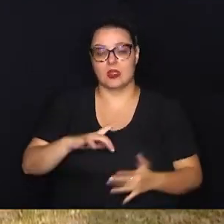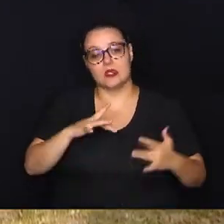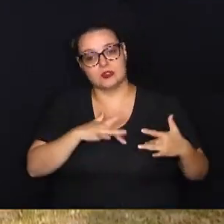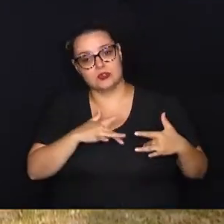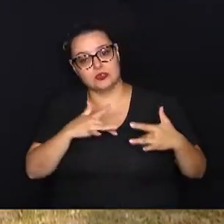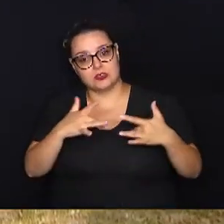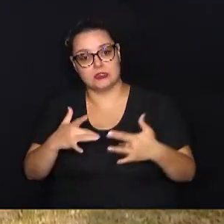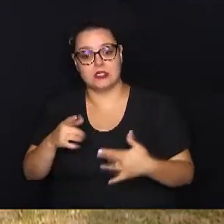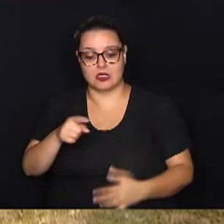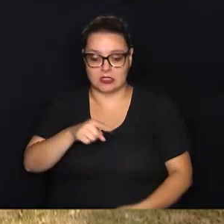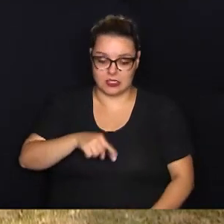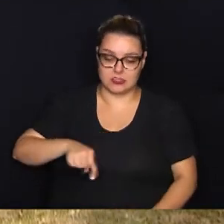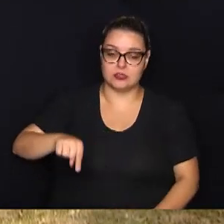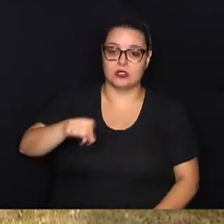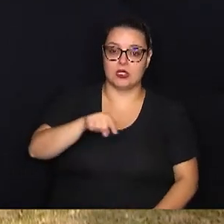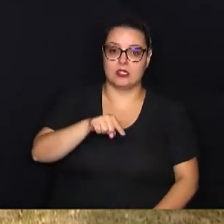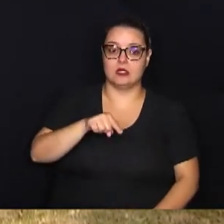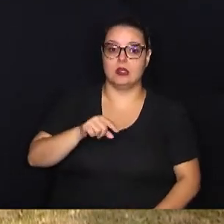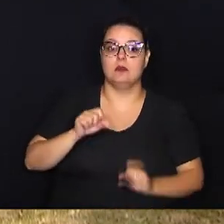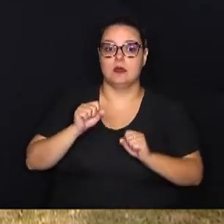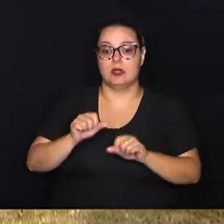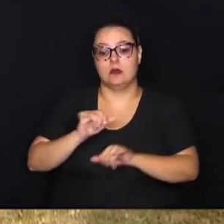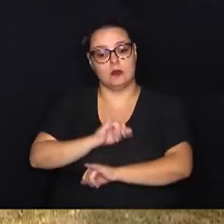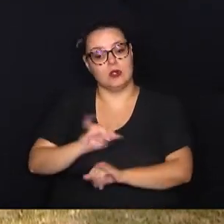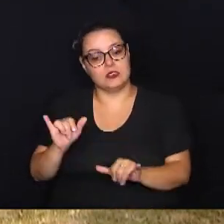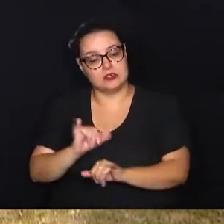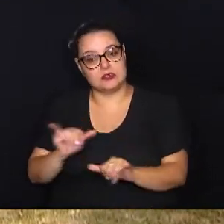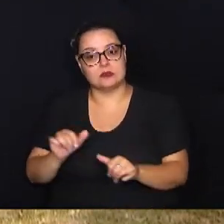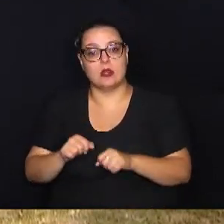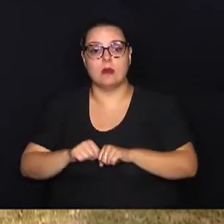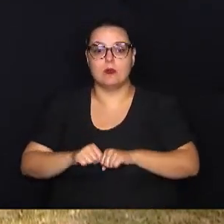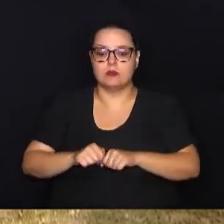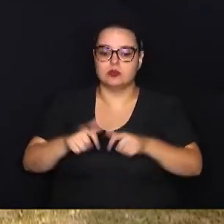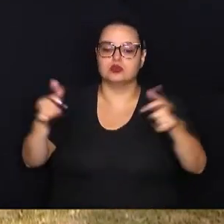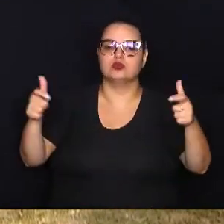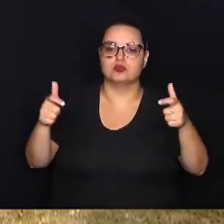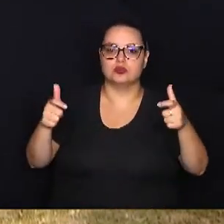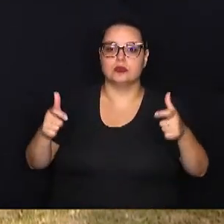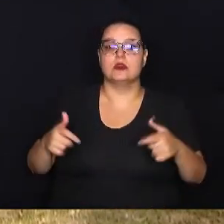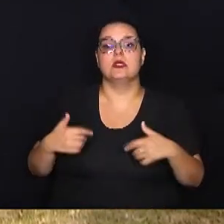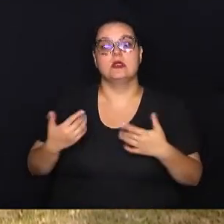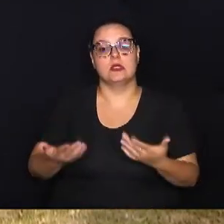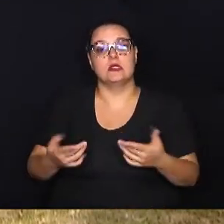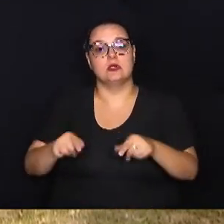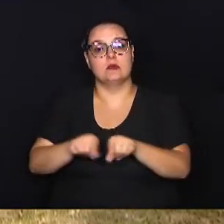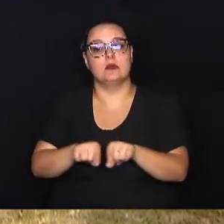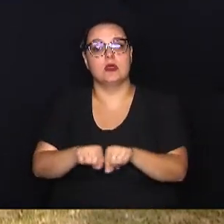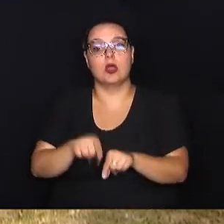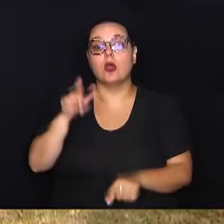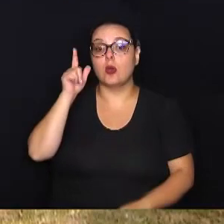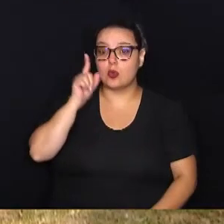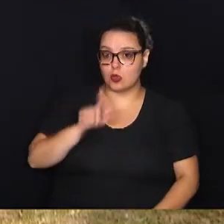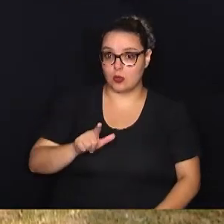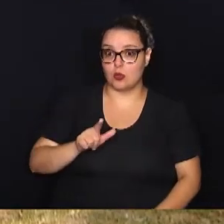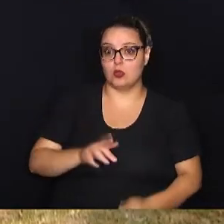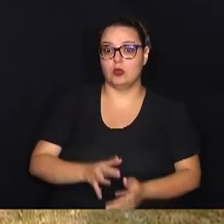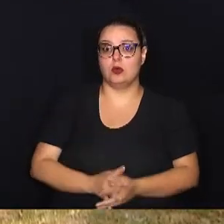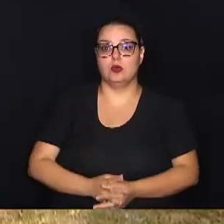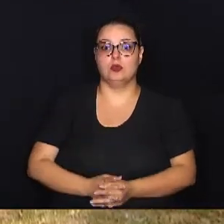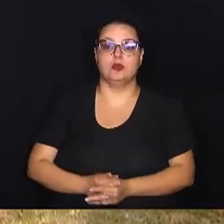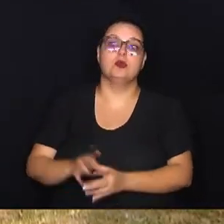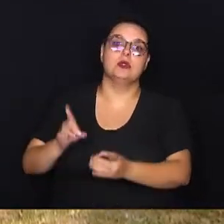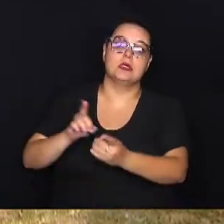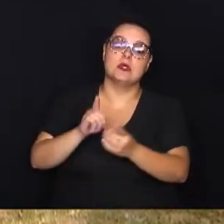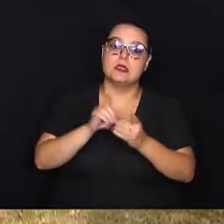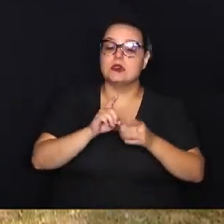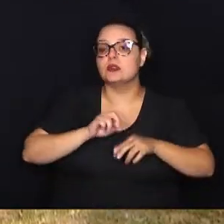solidariedade delas para que essa campanha se multiplique e assim a gente consiga atender